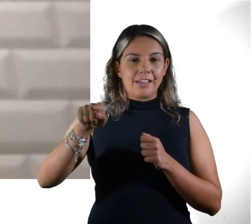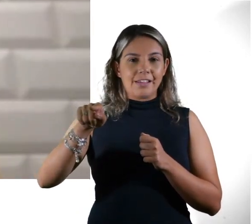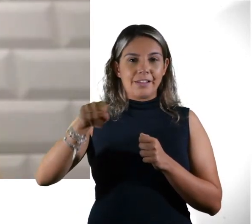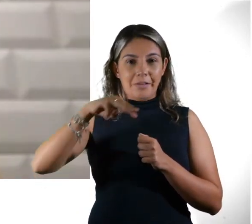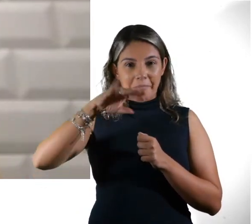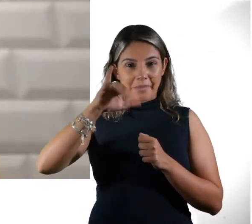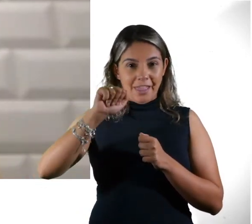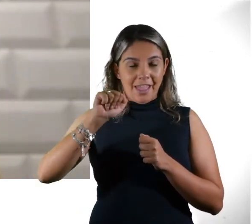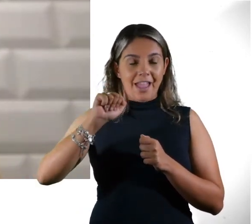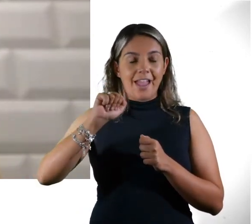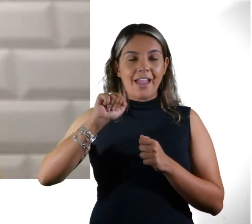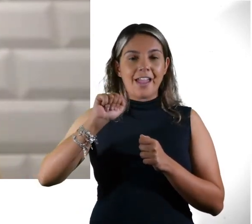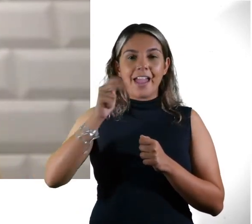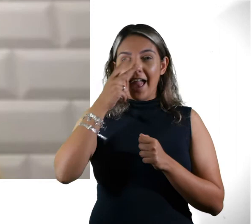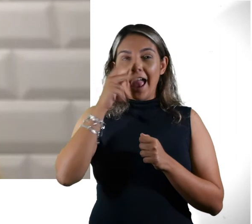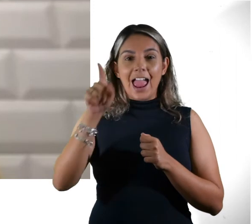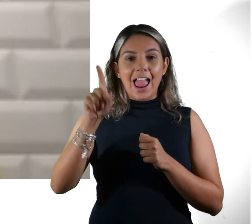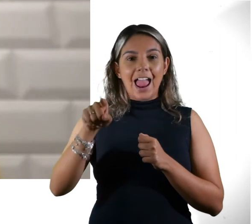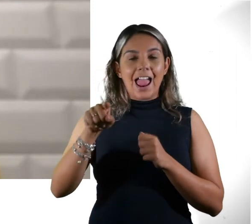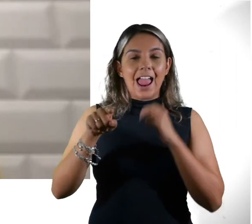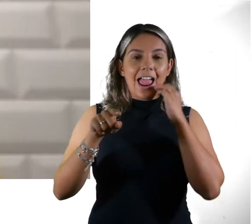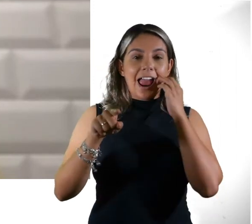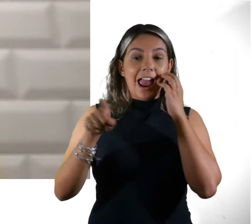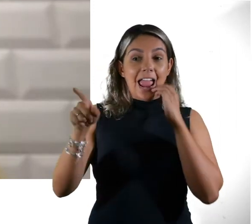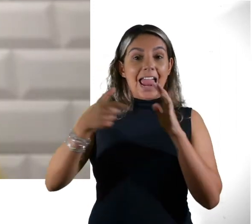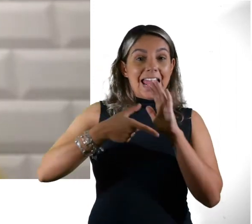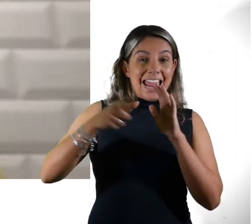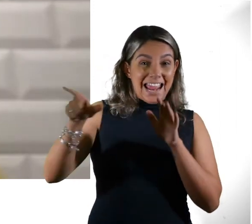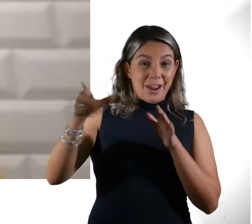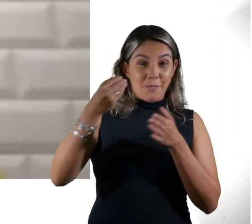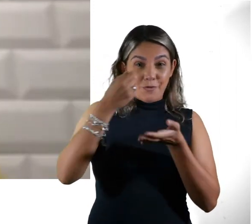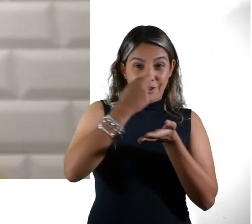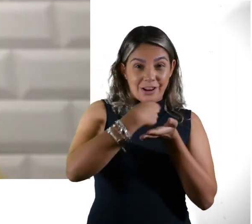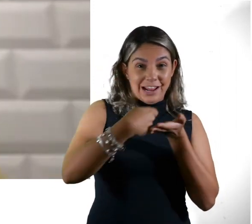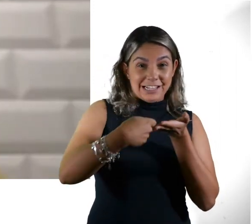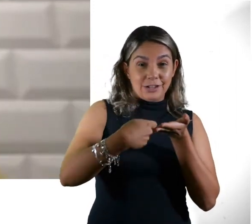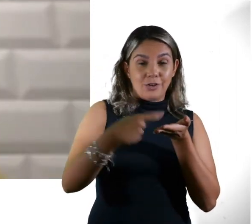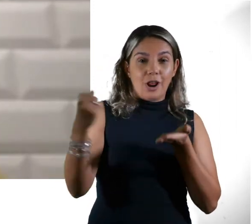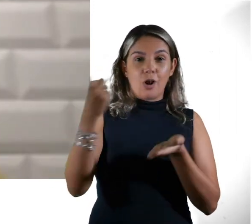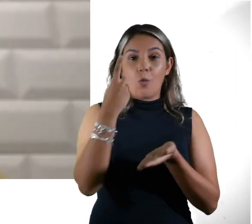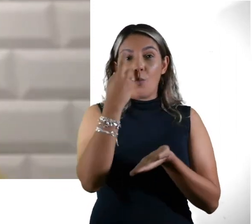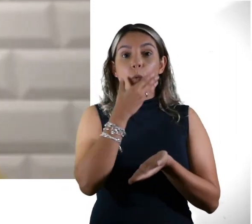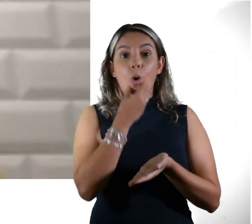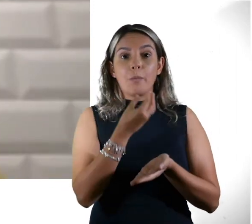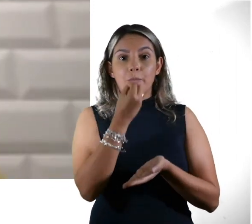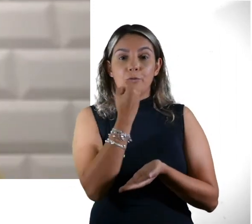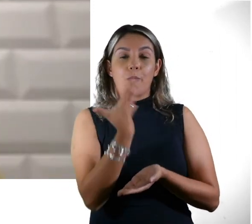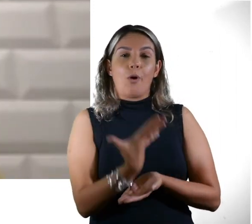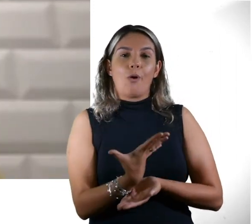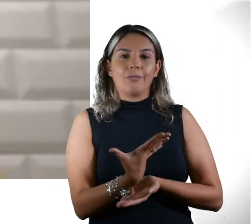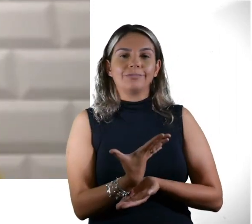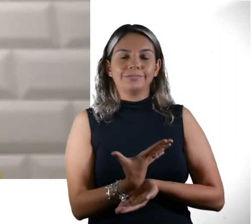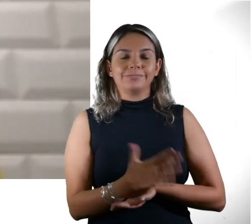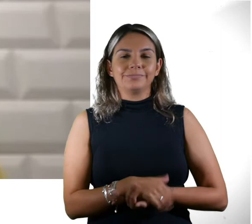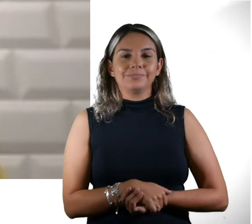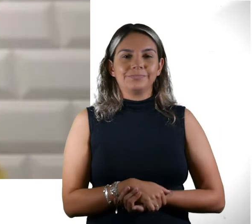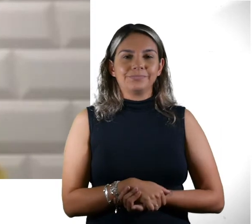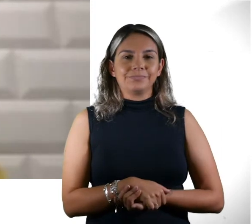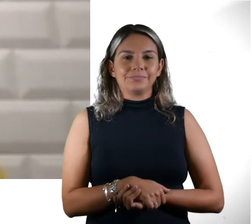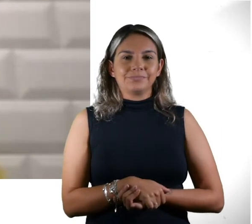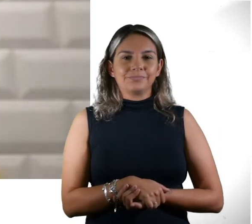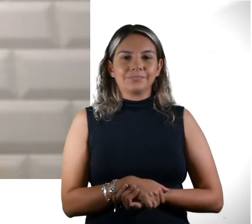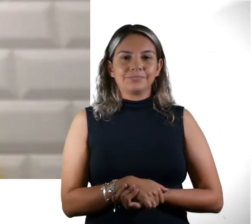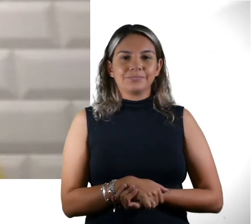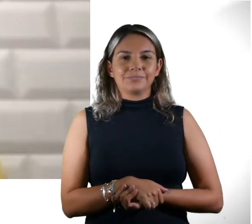definir o Mia, eu acho que ele é, antes de ser um grande escritor, é um homem bom. É um homem bom. É